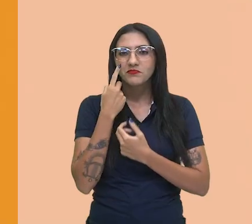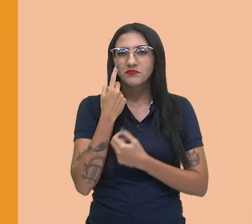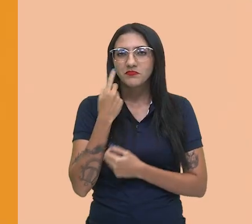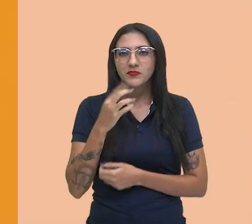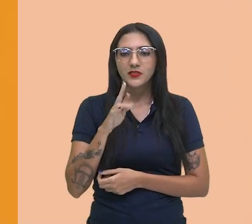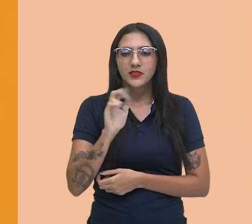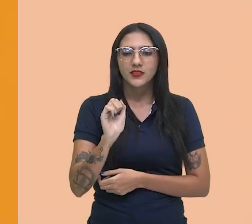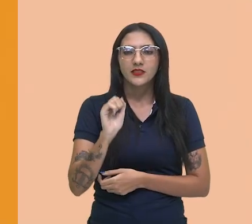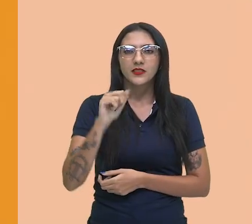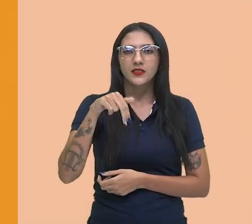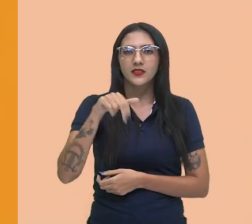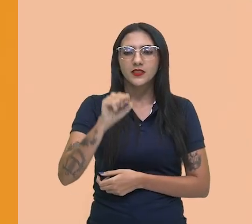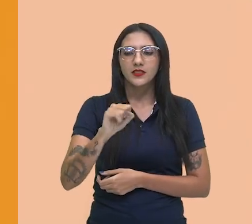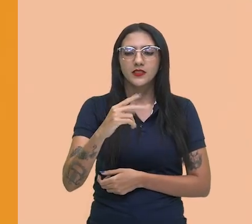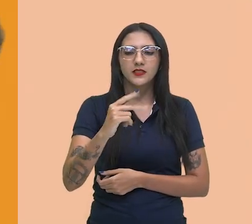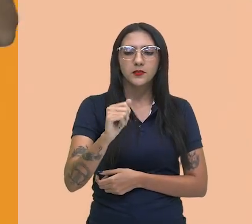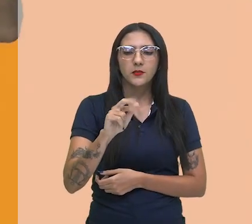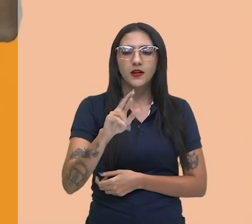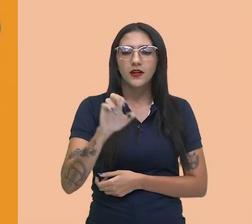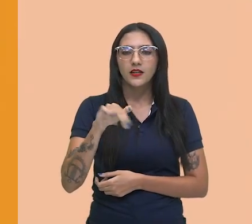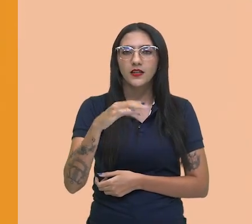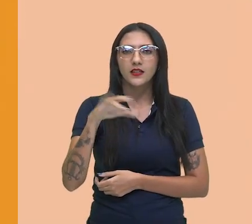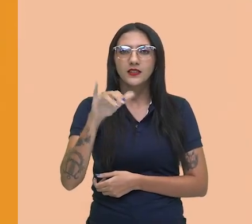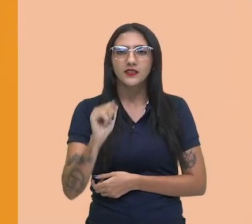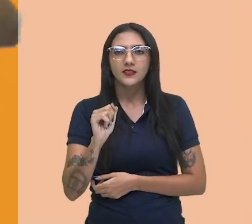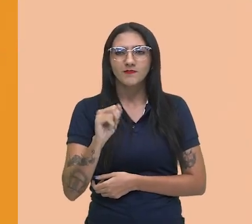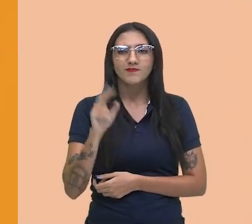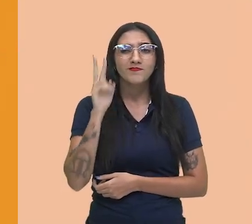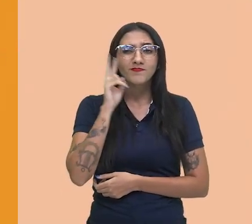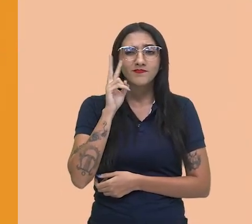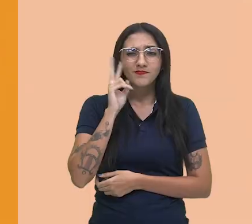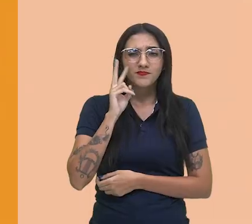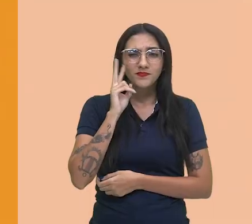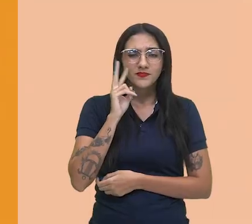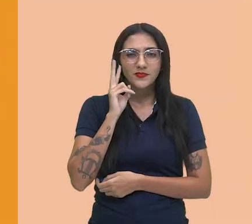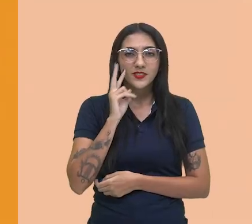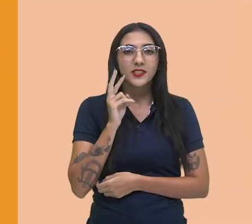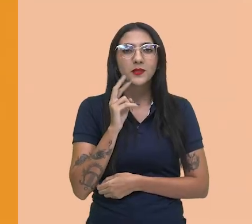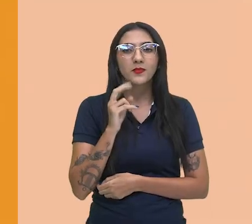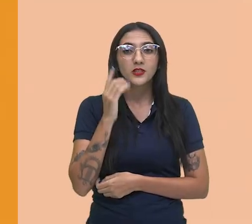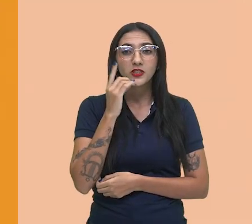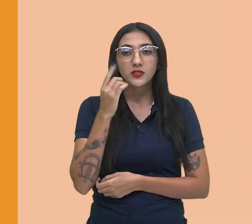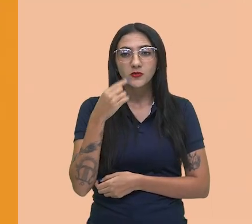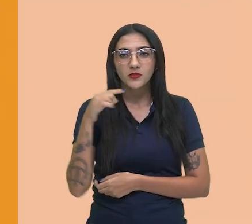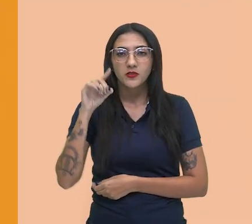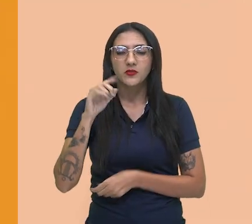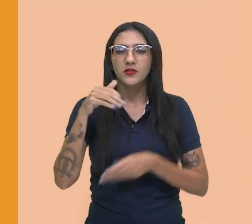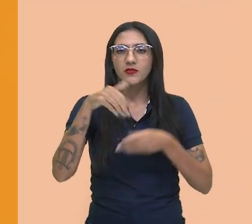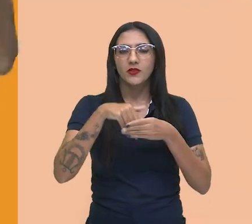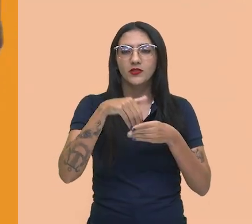transparência e responsabilidade. Lembrem muito bem disso na hora que vocês forem votar.